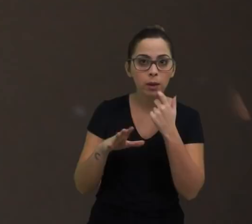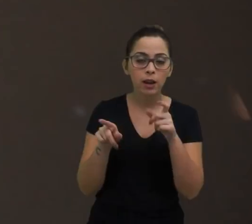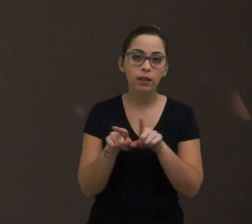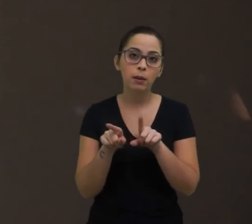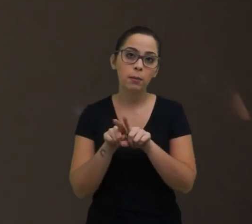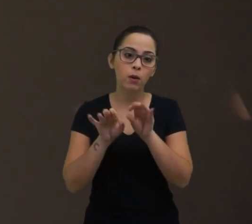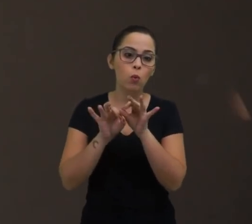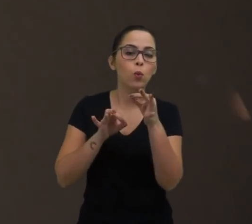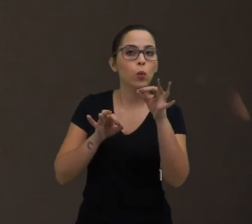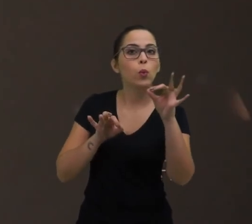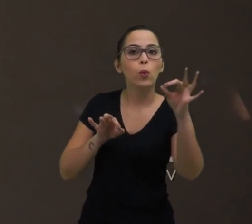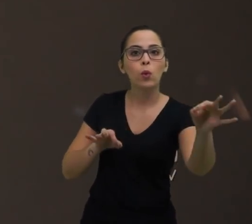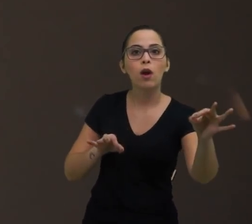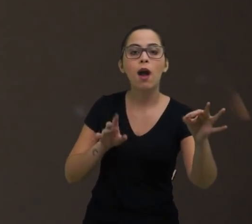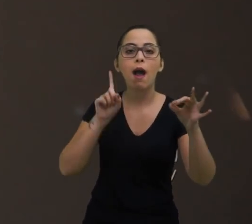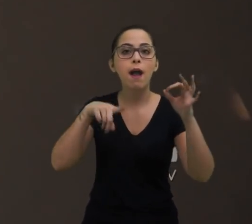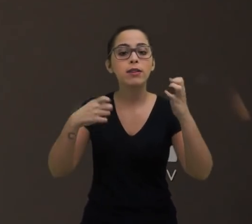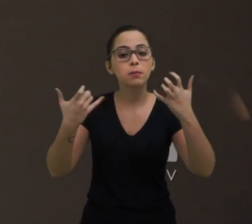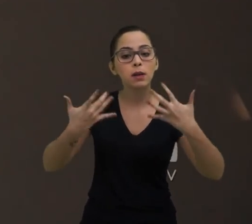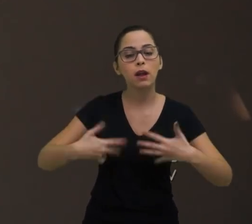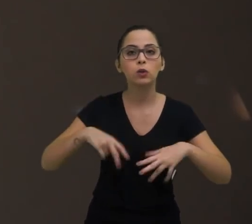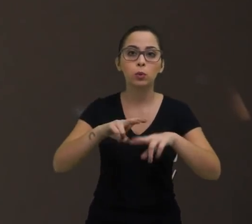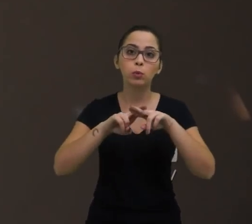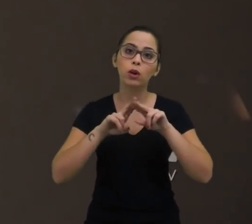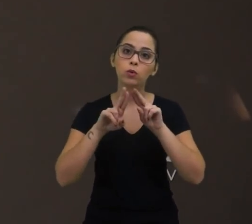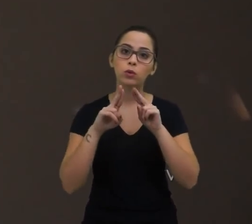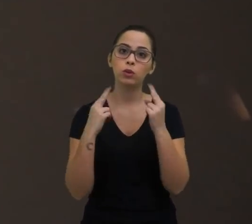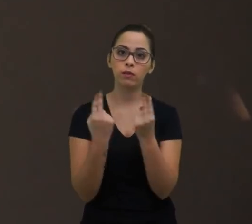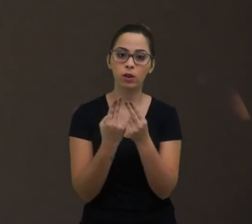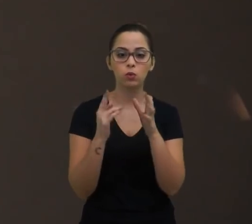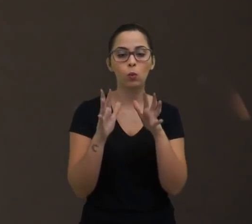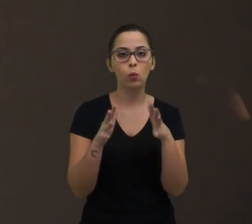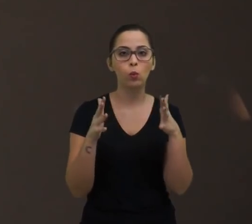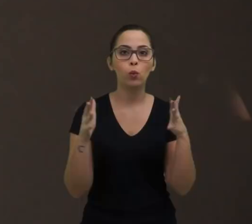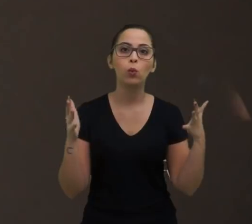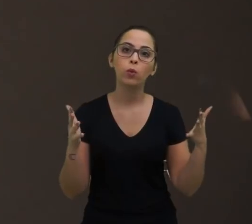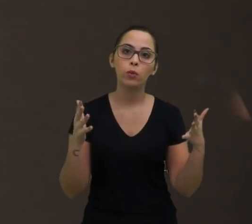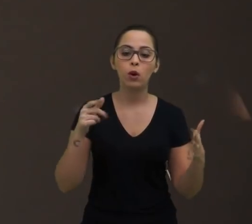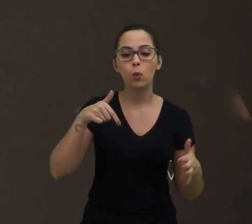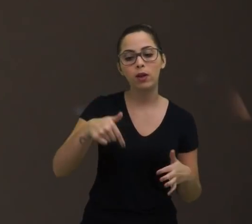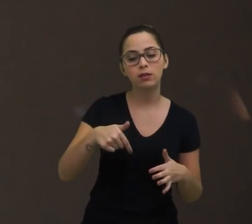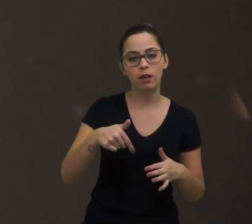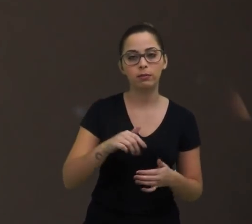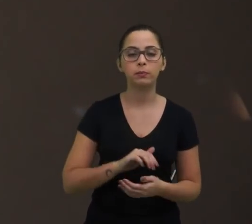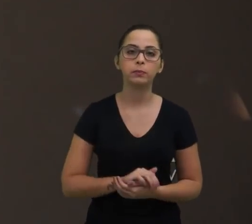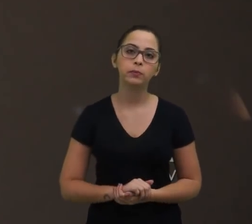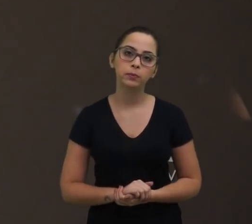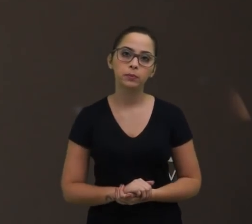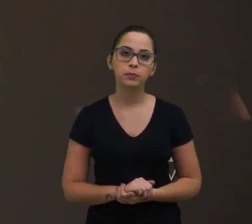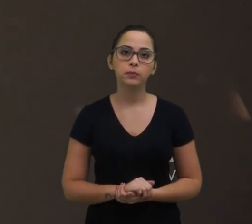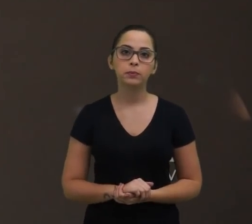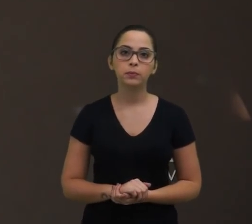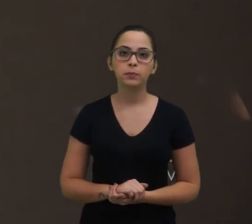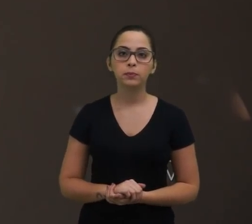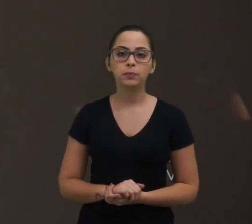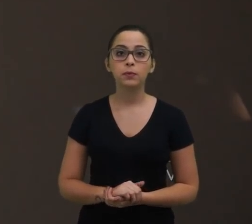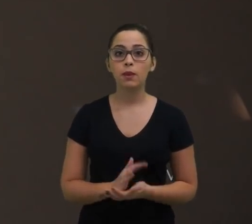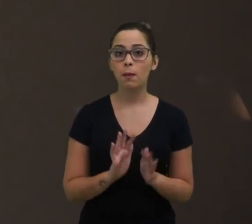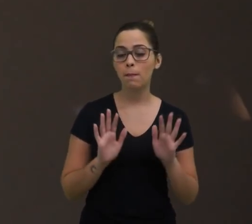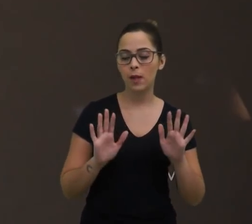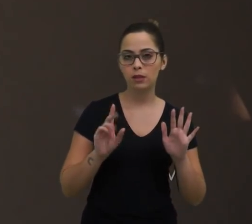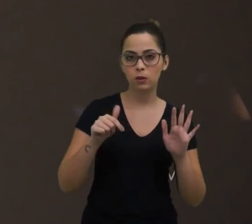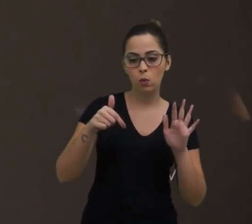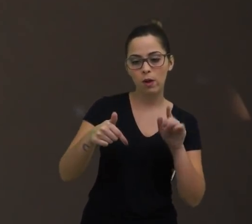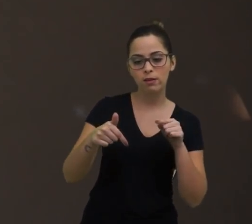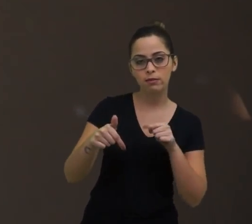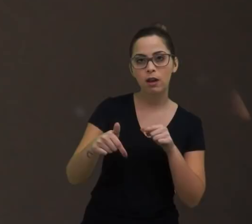tão brilhantes, tá, quanto estrelas próximas. Agora sim, ó, um efeito astronômico é que